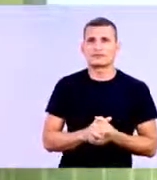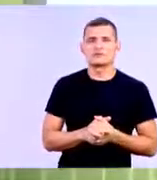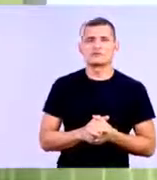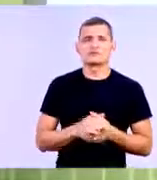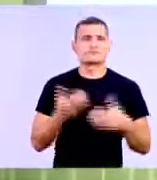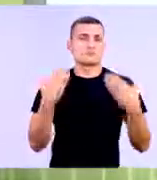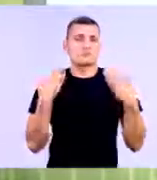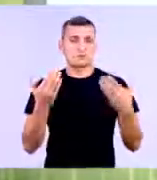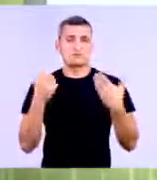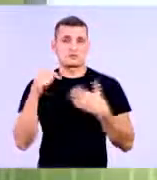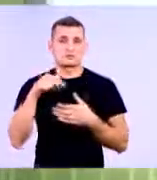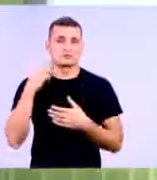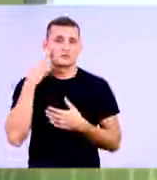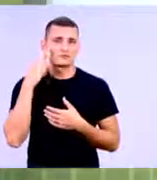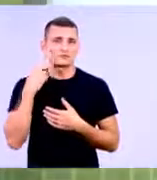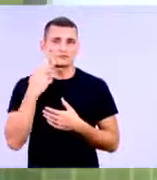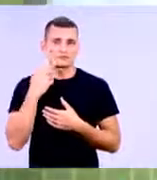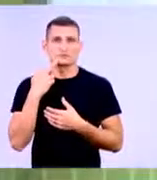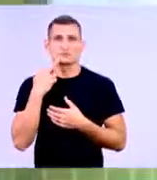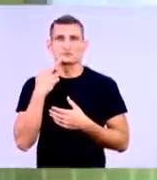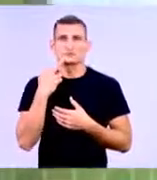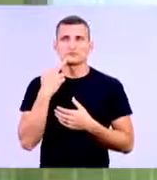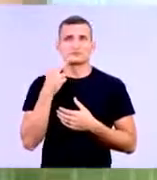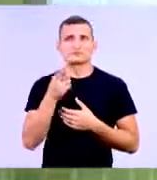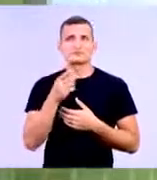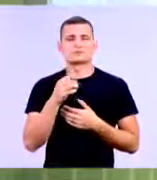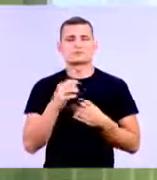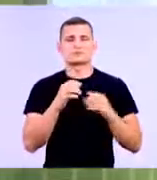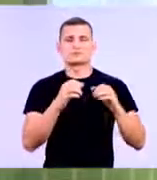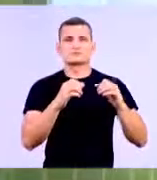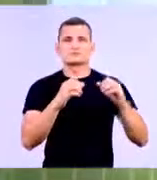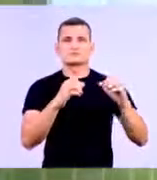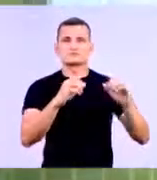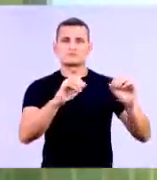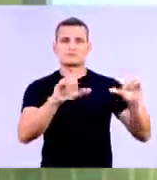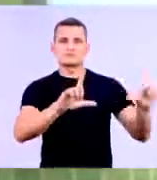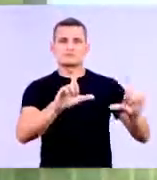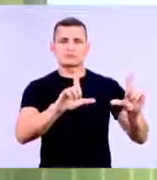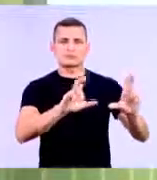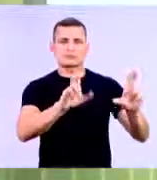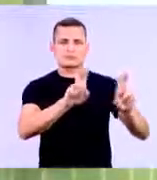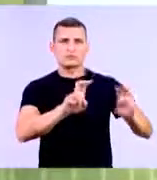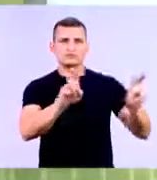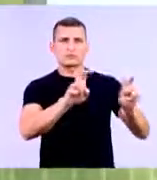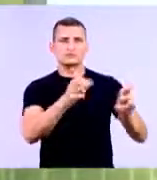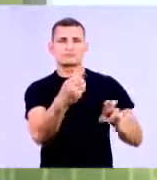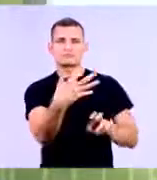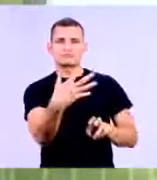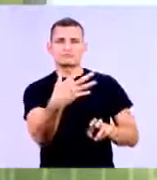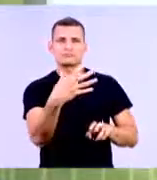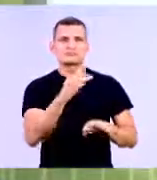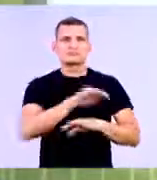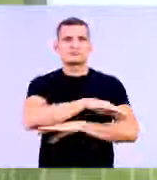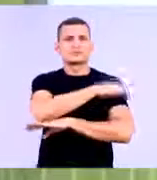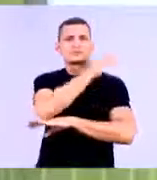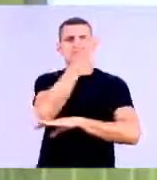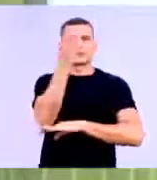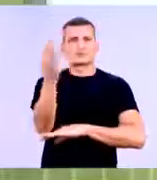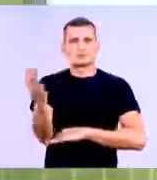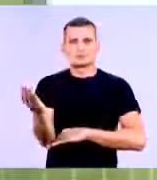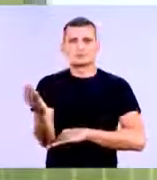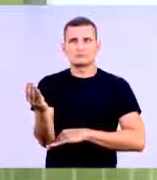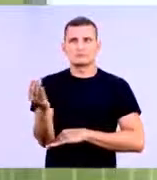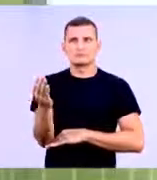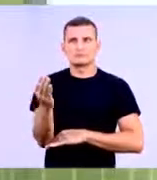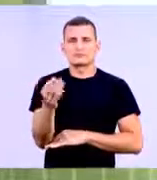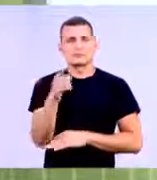menos em Rondônia, não é? Aí você deixa ligado o dia inteiro aquela máquina ou aquelas máquinas num adaptador, não